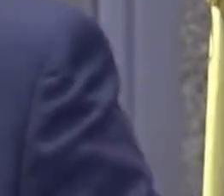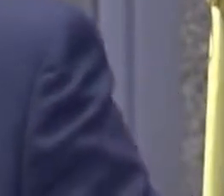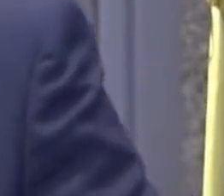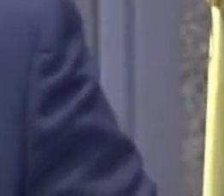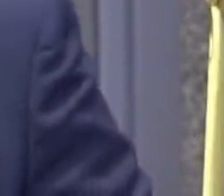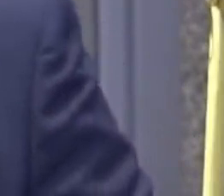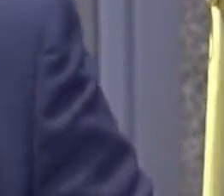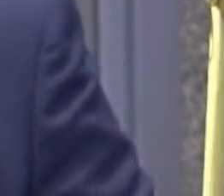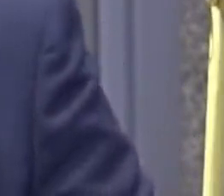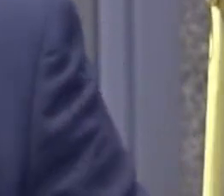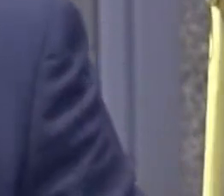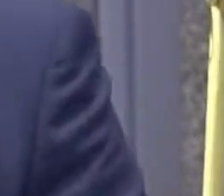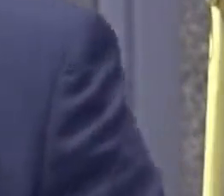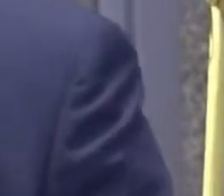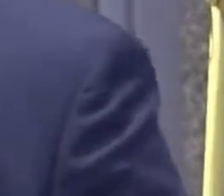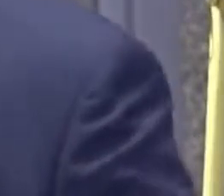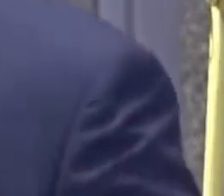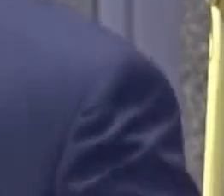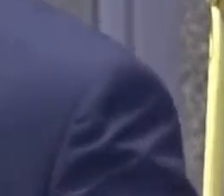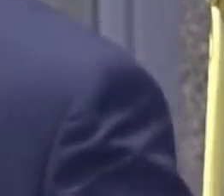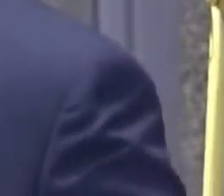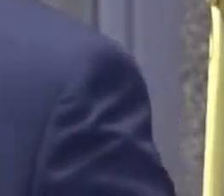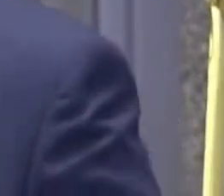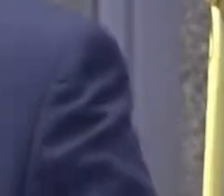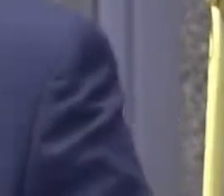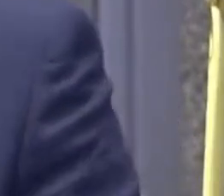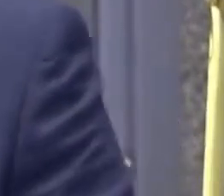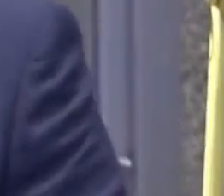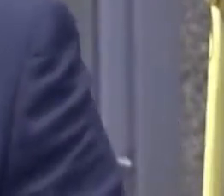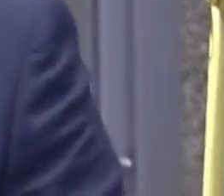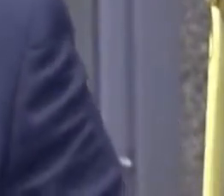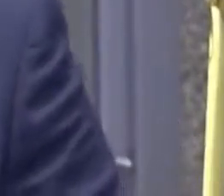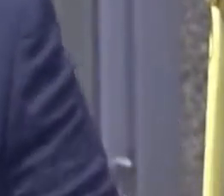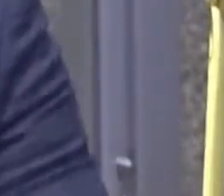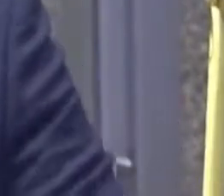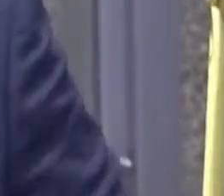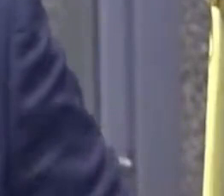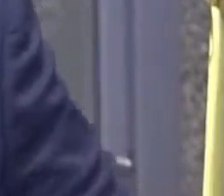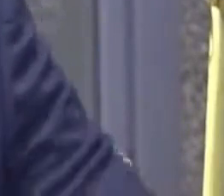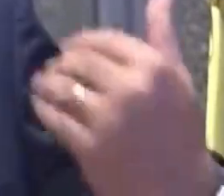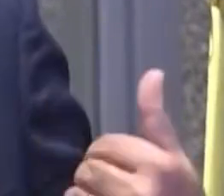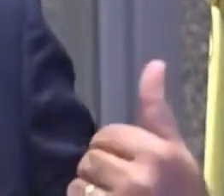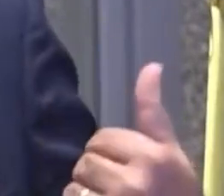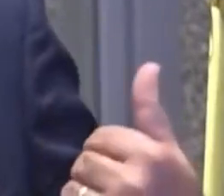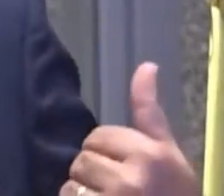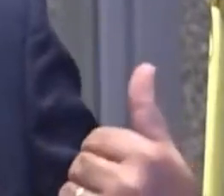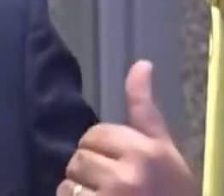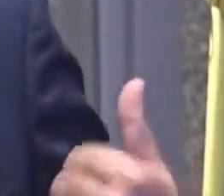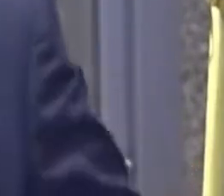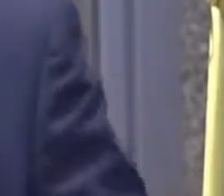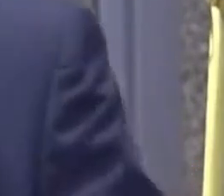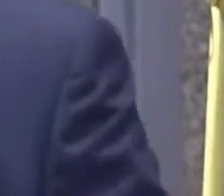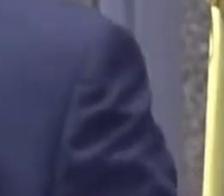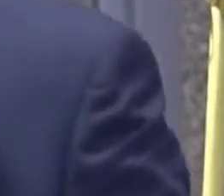são hospitais que tem um corpo de profissionais que não podem simplesmente ser convocado novamente para Secretaria de Saúde